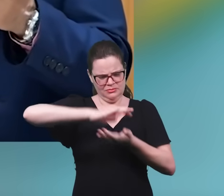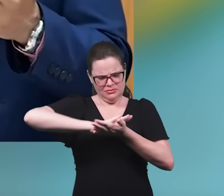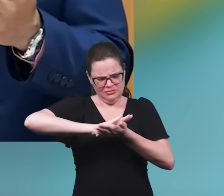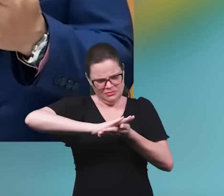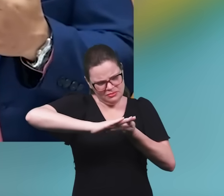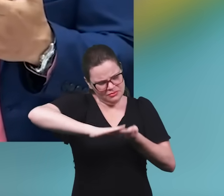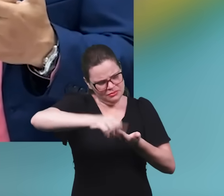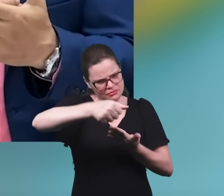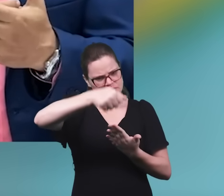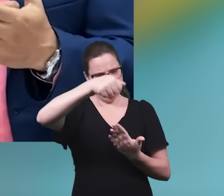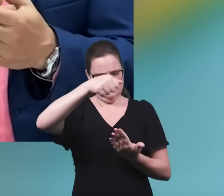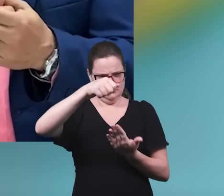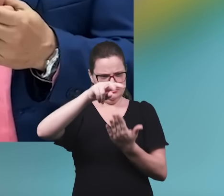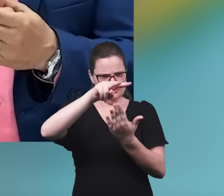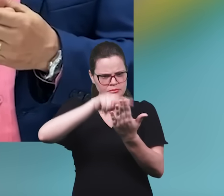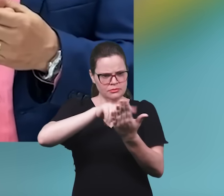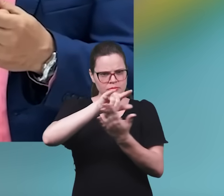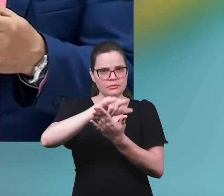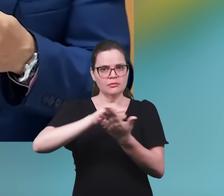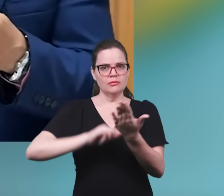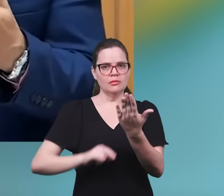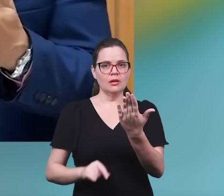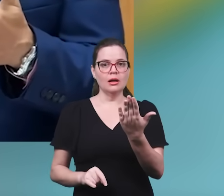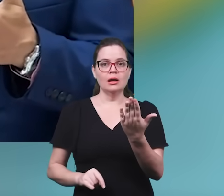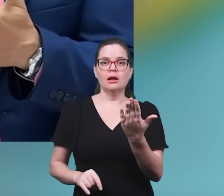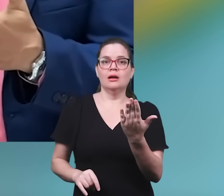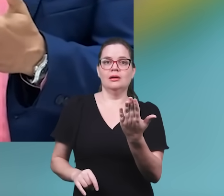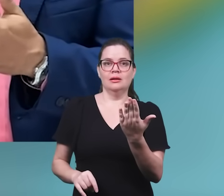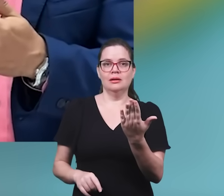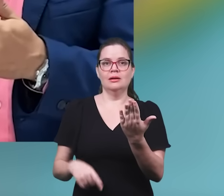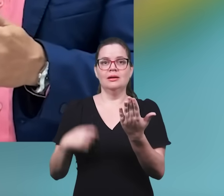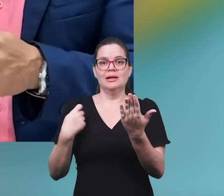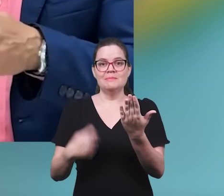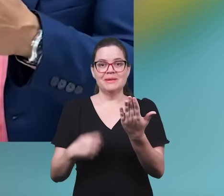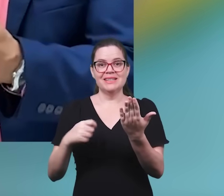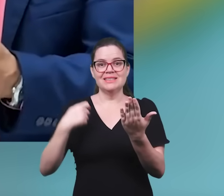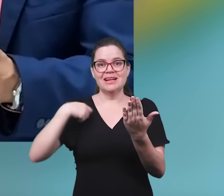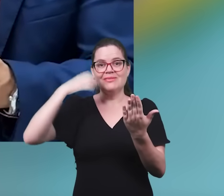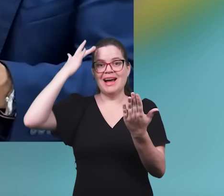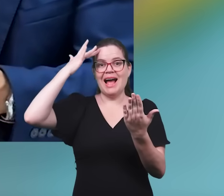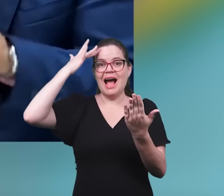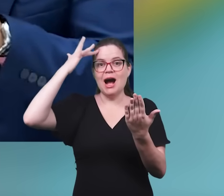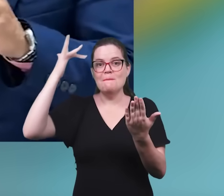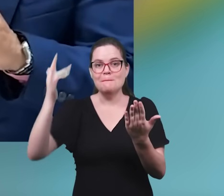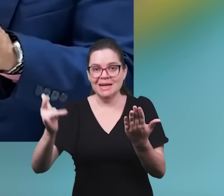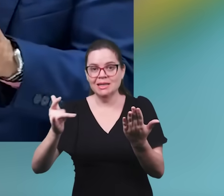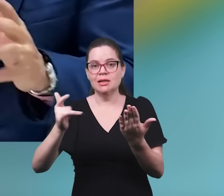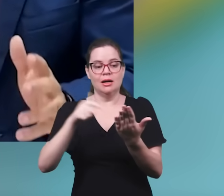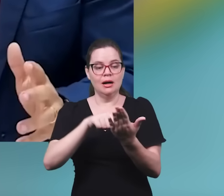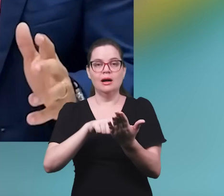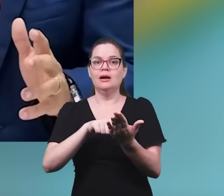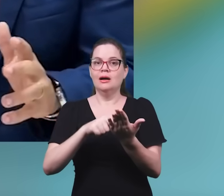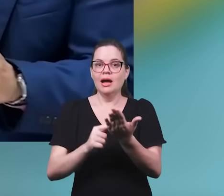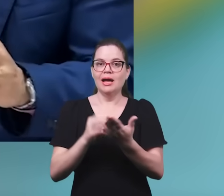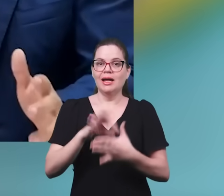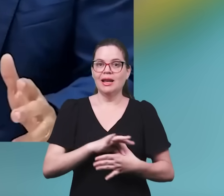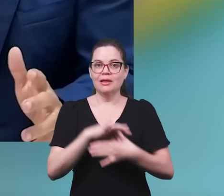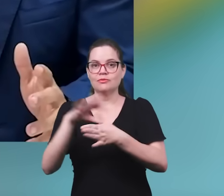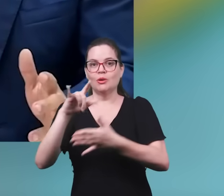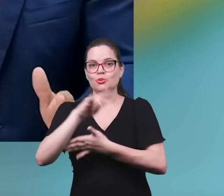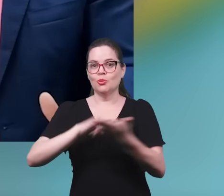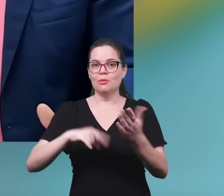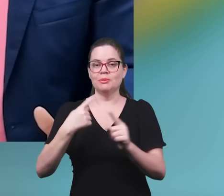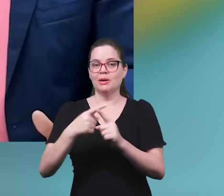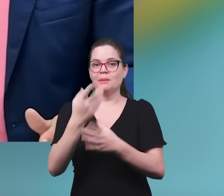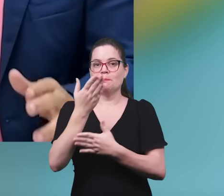e quando ele foi olhar, ele precisava adentrar no dia seguinte, porque senão ele ia perder o